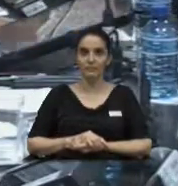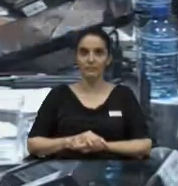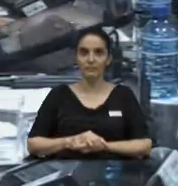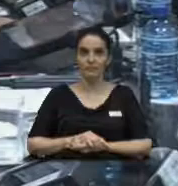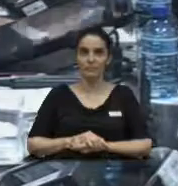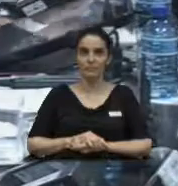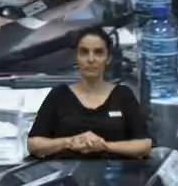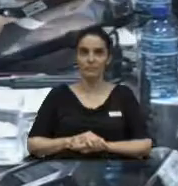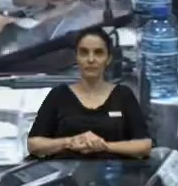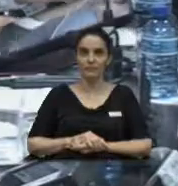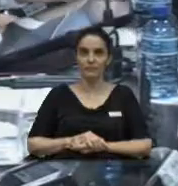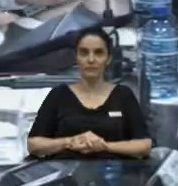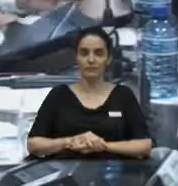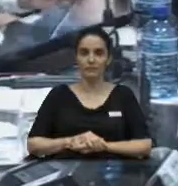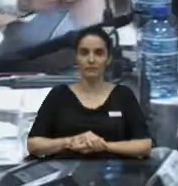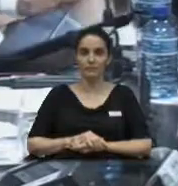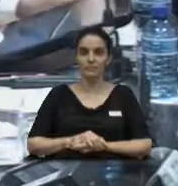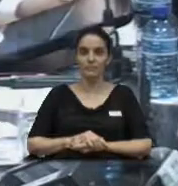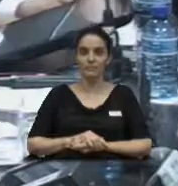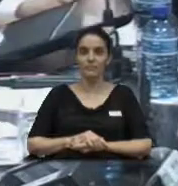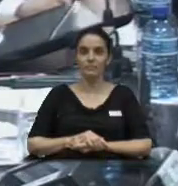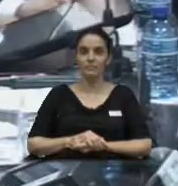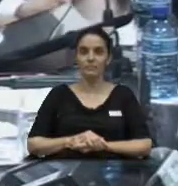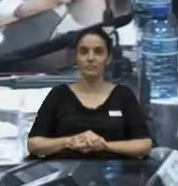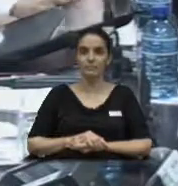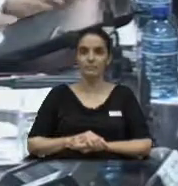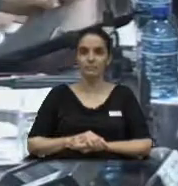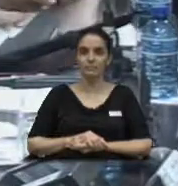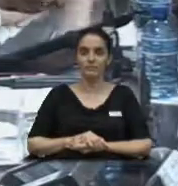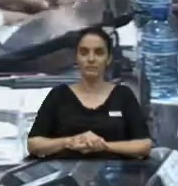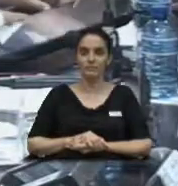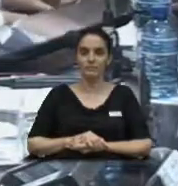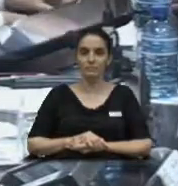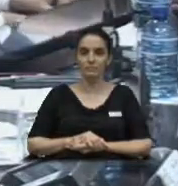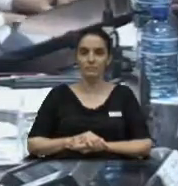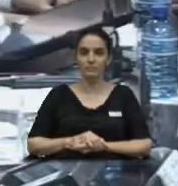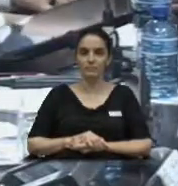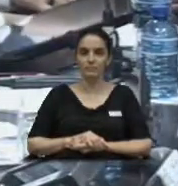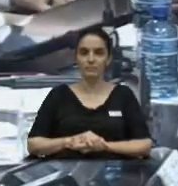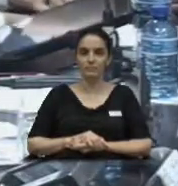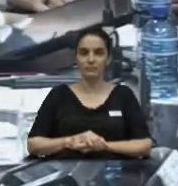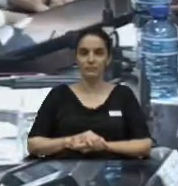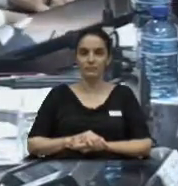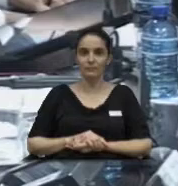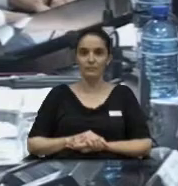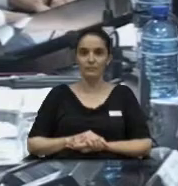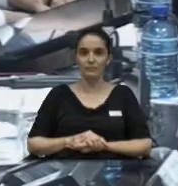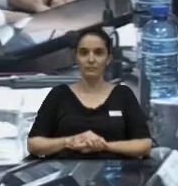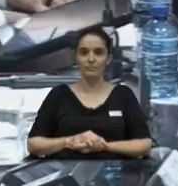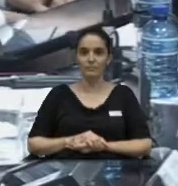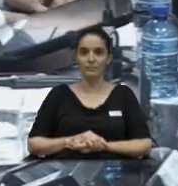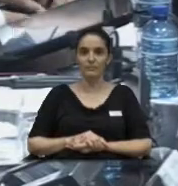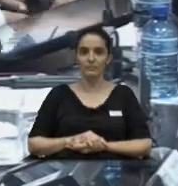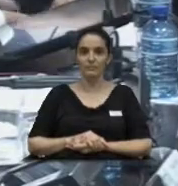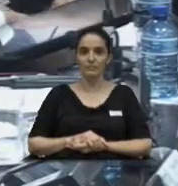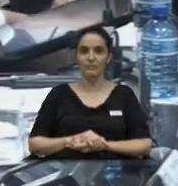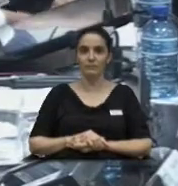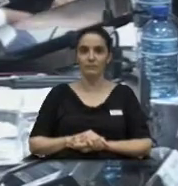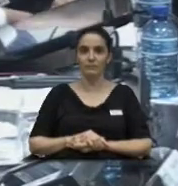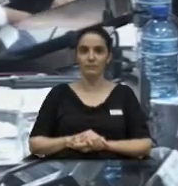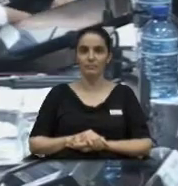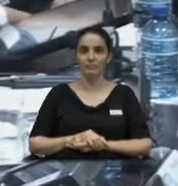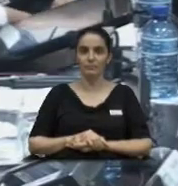O meu nome tá na frente ou não? Aqui, ó. Pera aí, calma aí. Deixa eu segurar. Ponha. Aí, só um visto. Meu nome tá